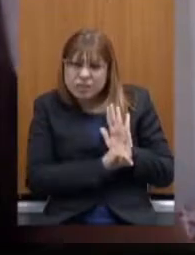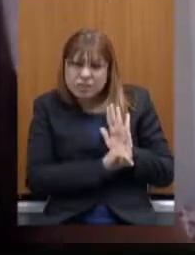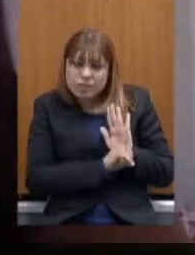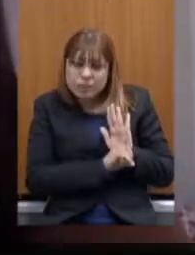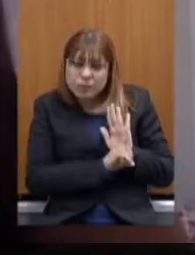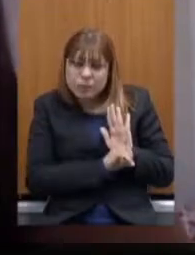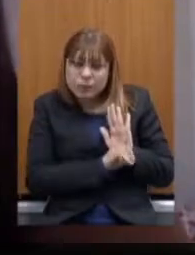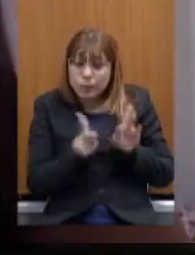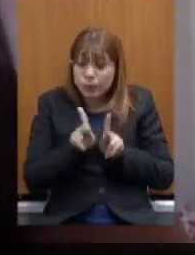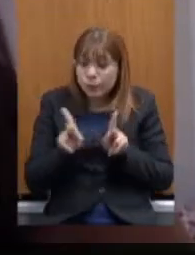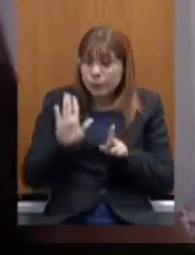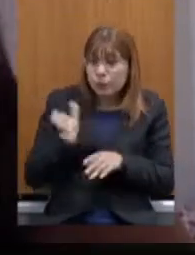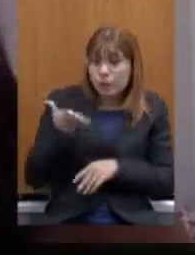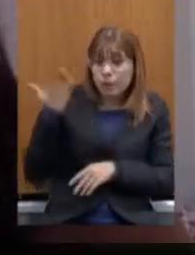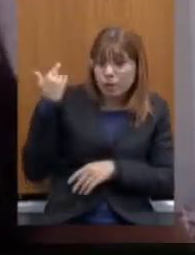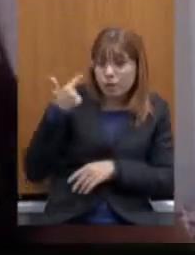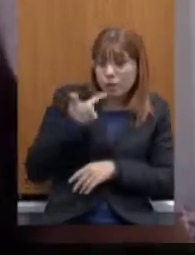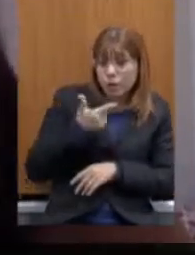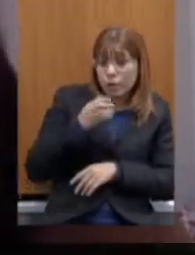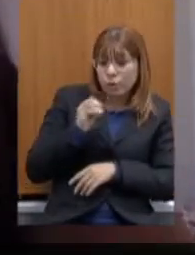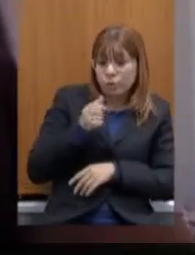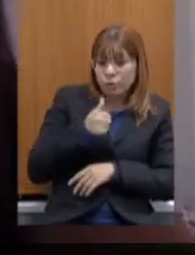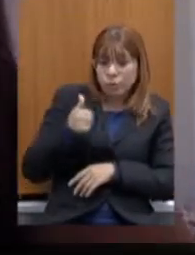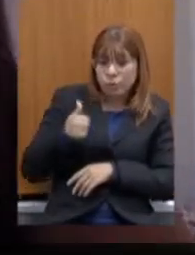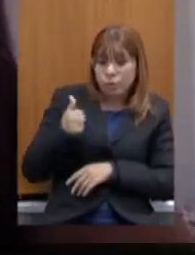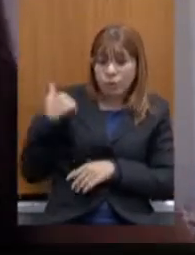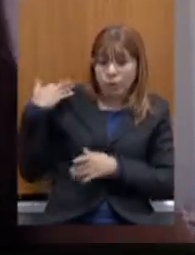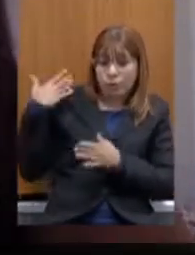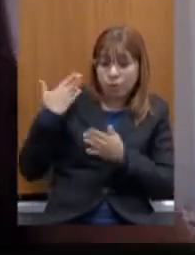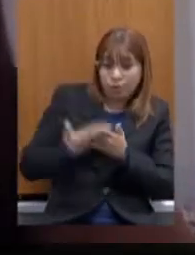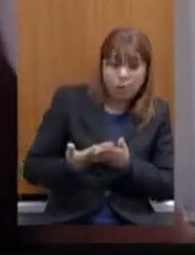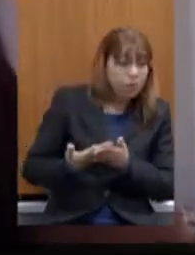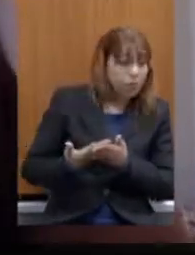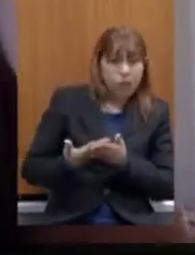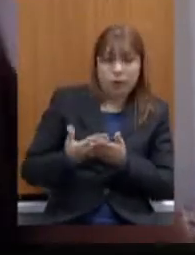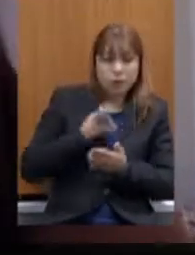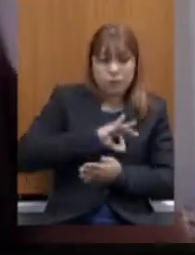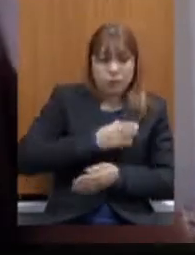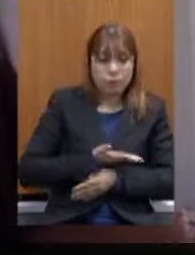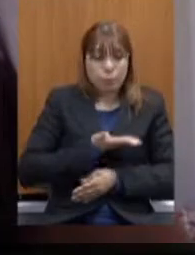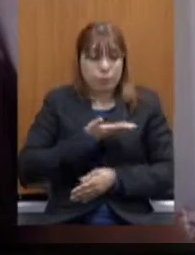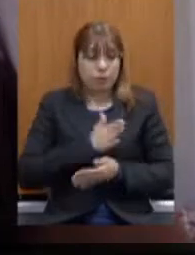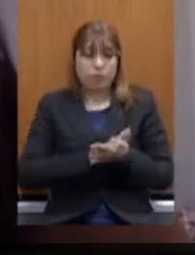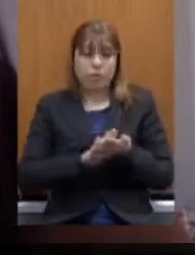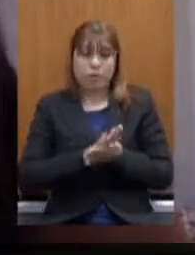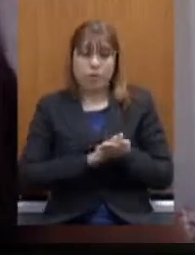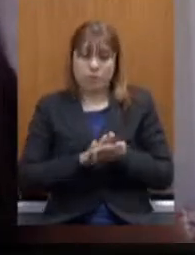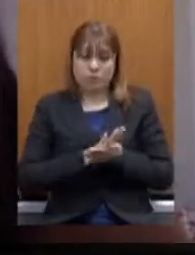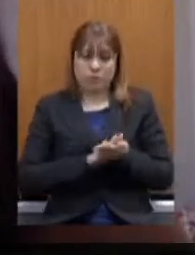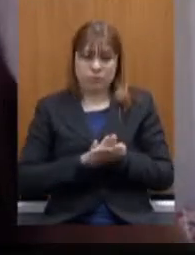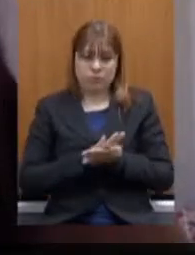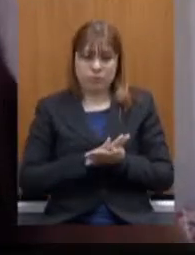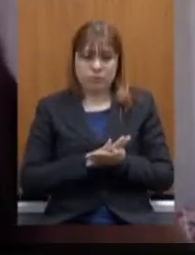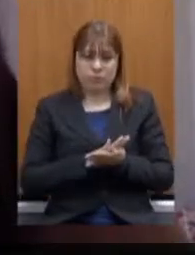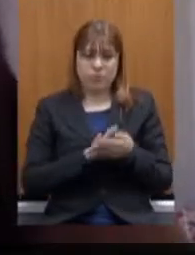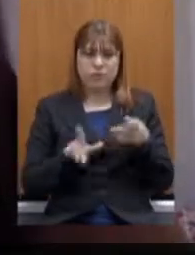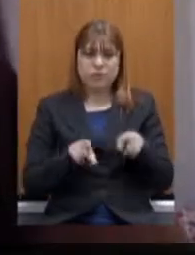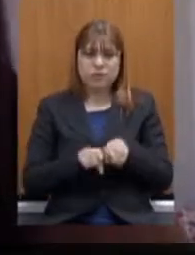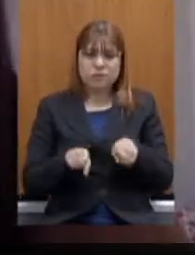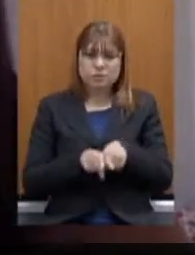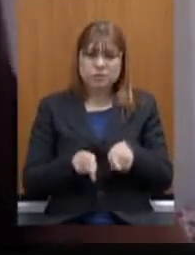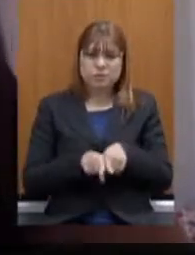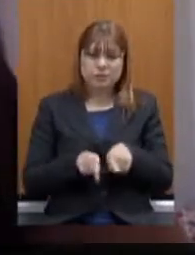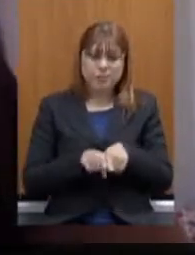salarial e tem dentre as categorias de professores de ensino superior público no brasil o